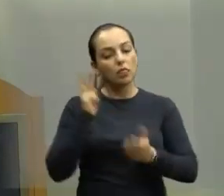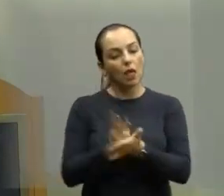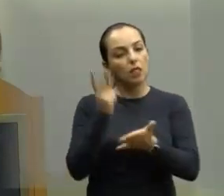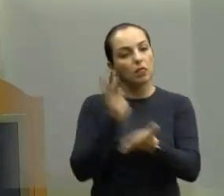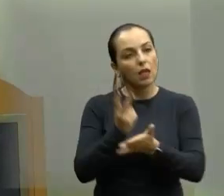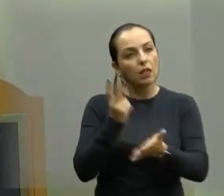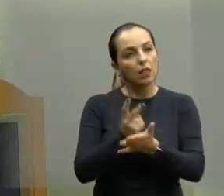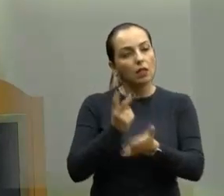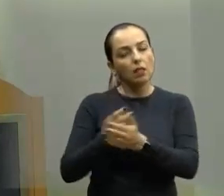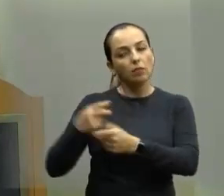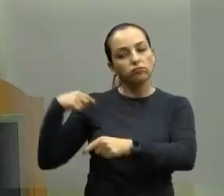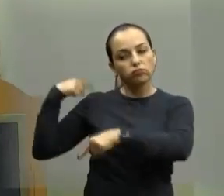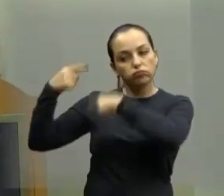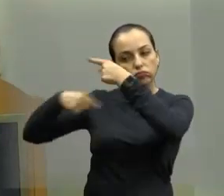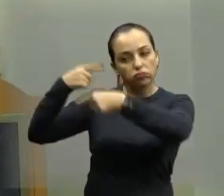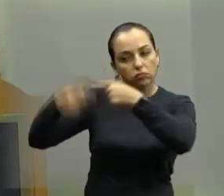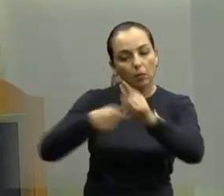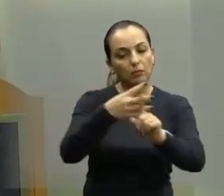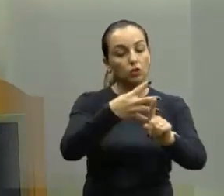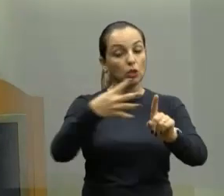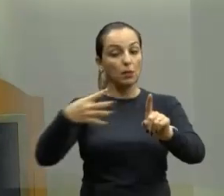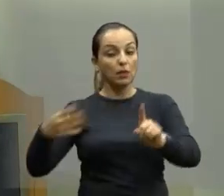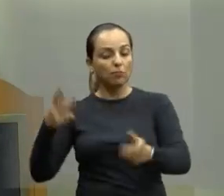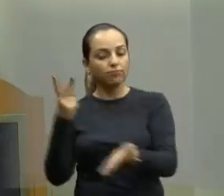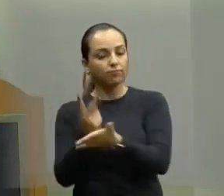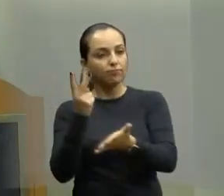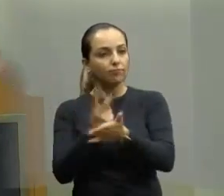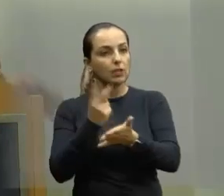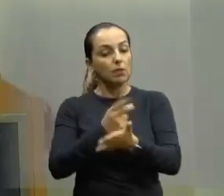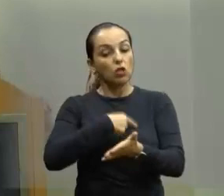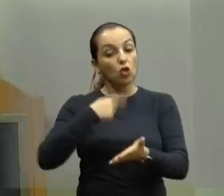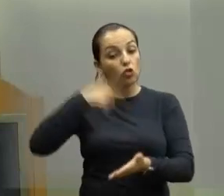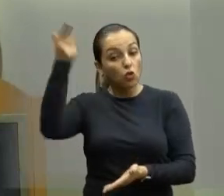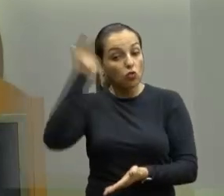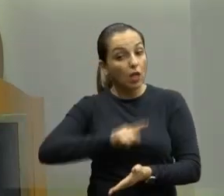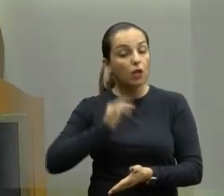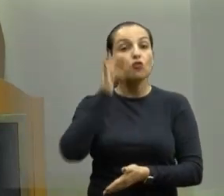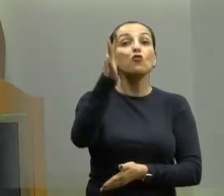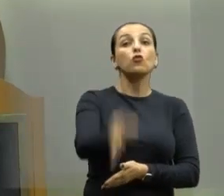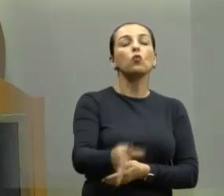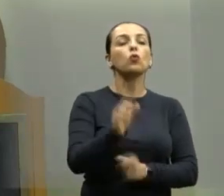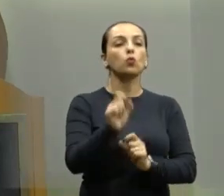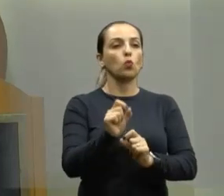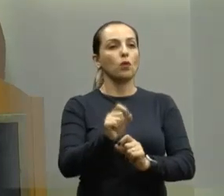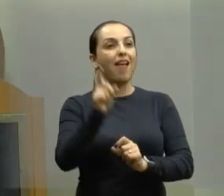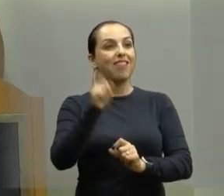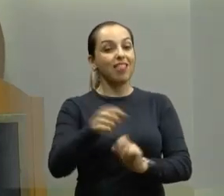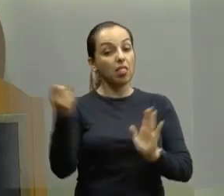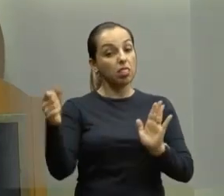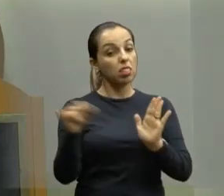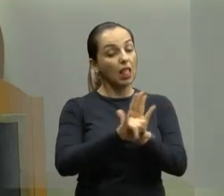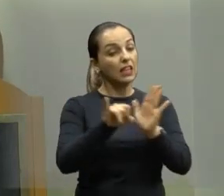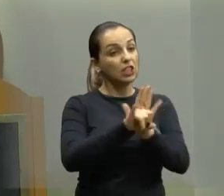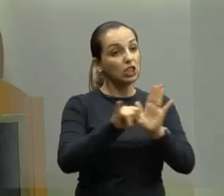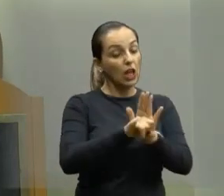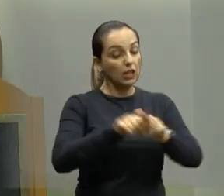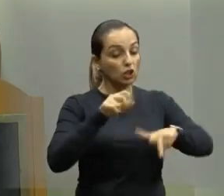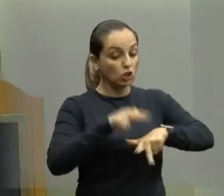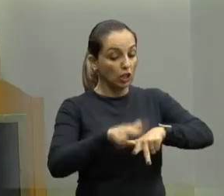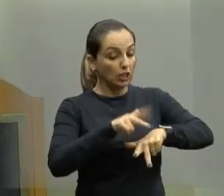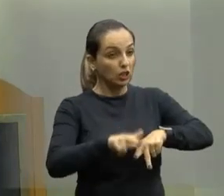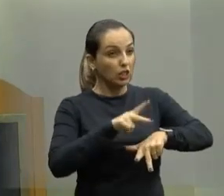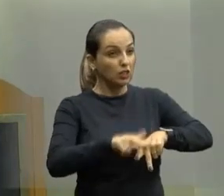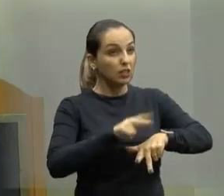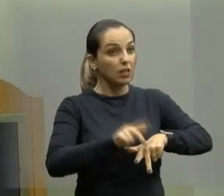a nossa ancestralidade LGBT para que de fato nós alcançamos um dia aonde a nossa identidade de gênero onde a nossa